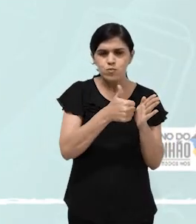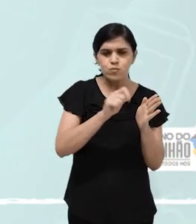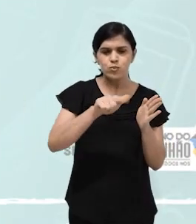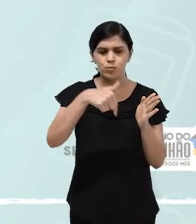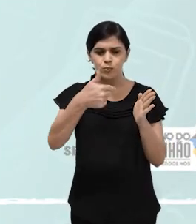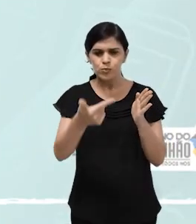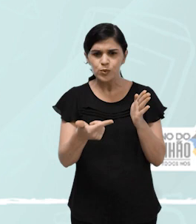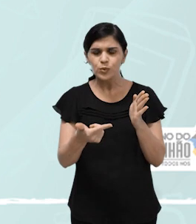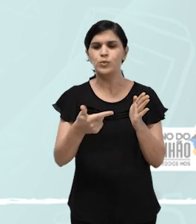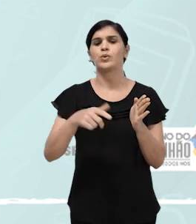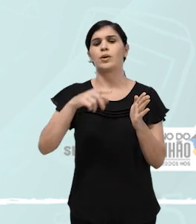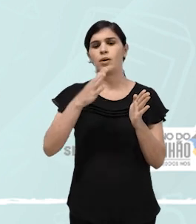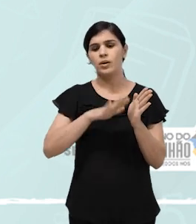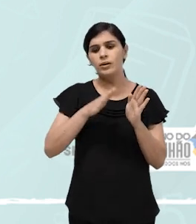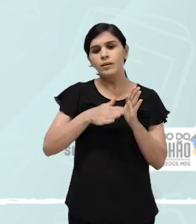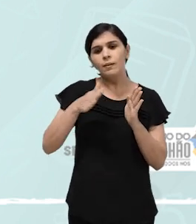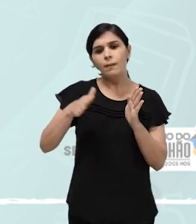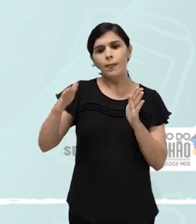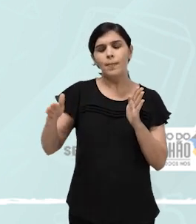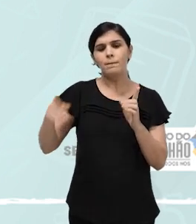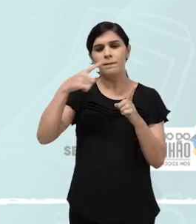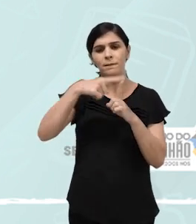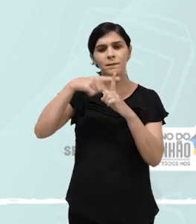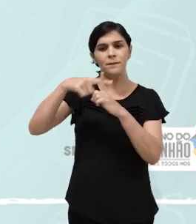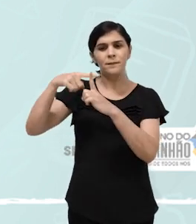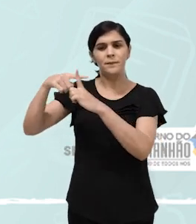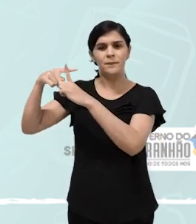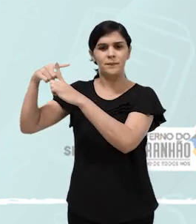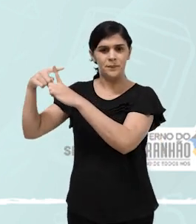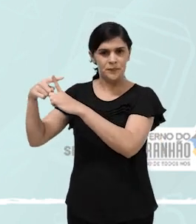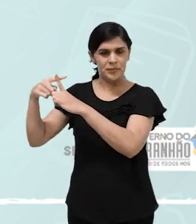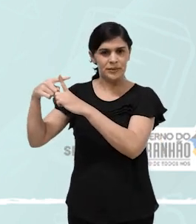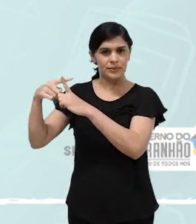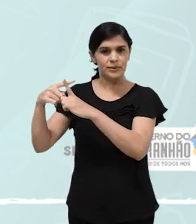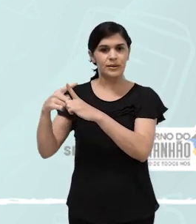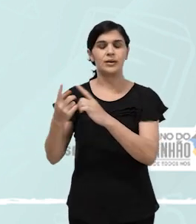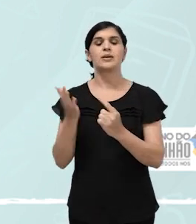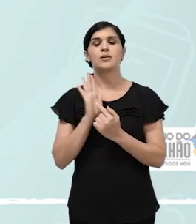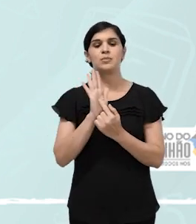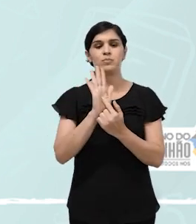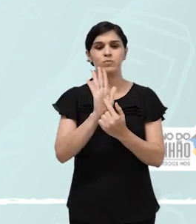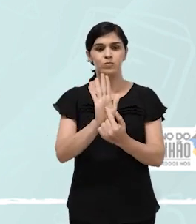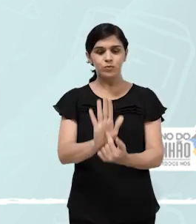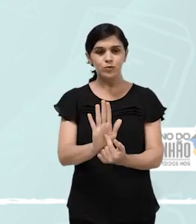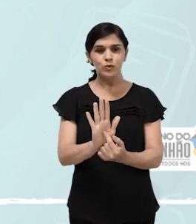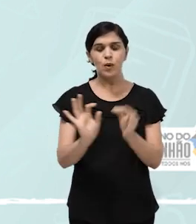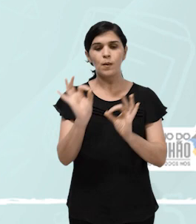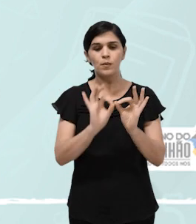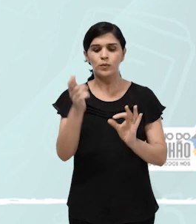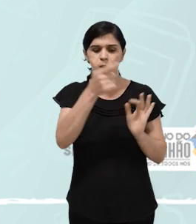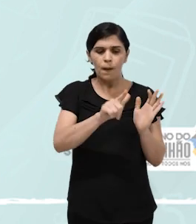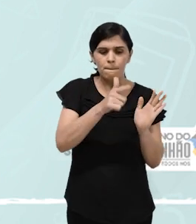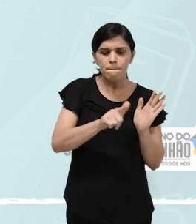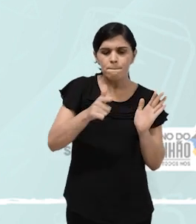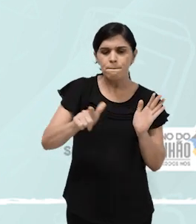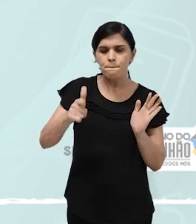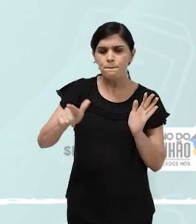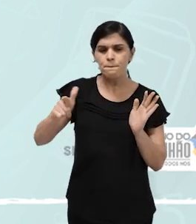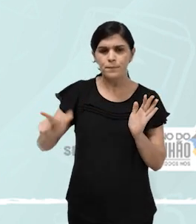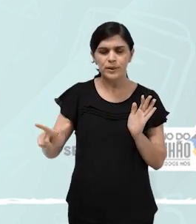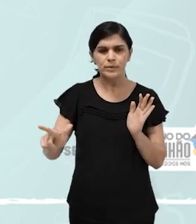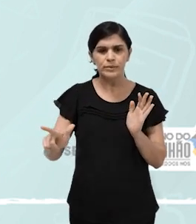outro, em ordem crescente de número atômico, onde haverá uma repetição